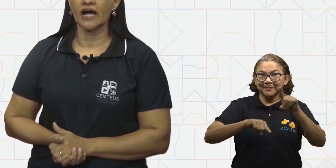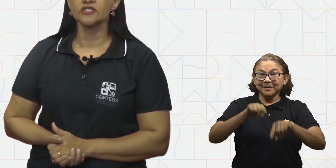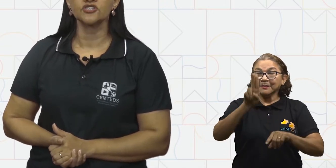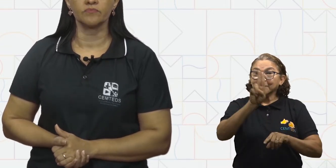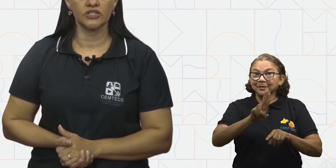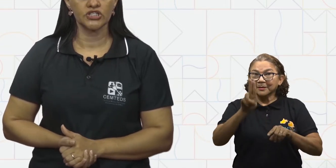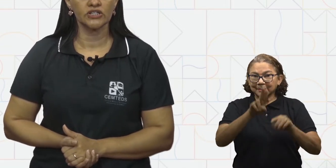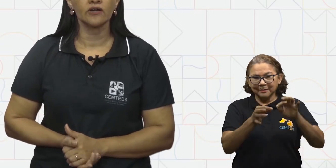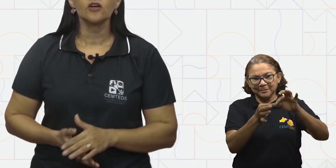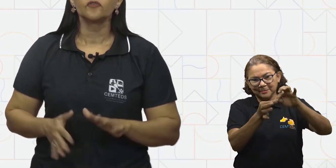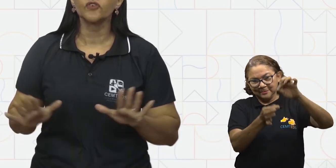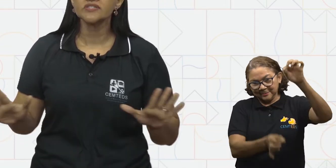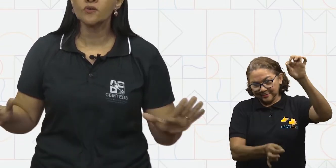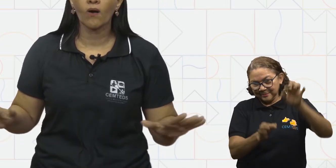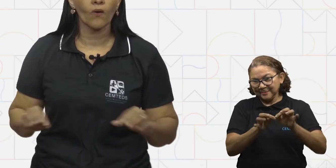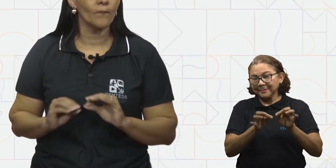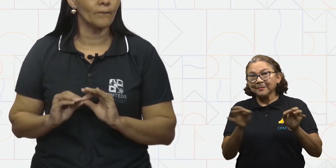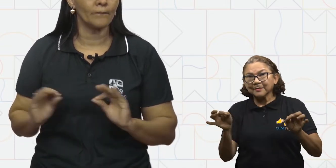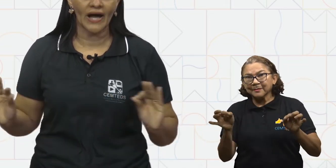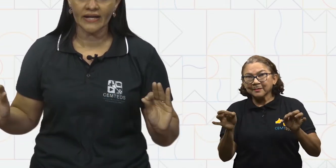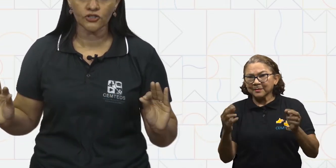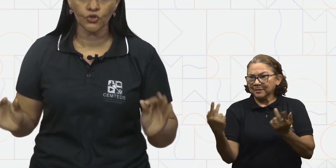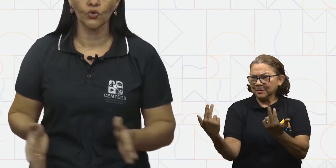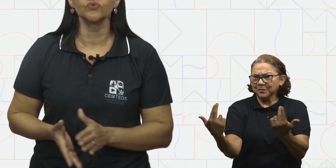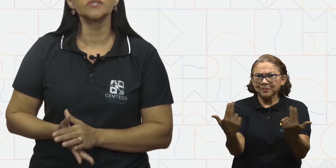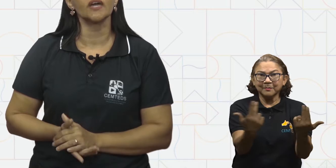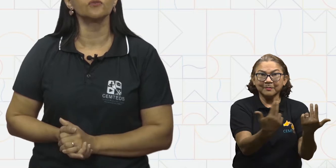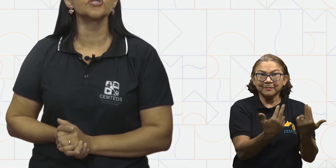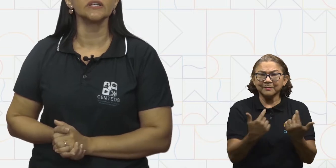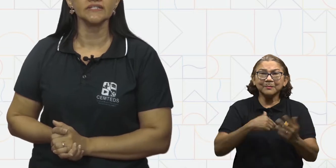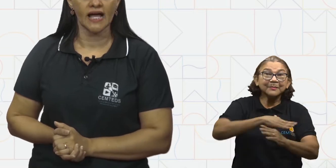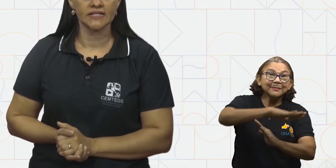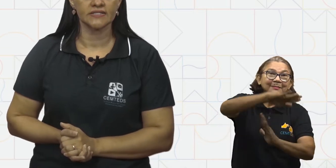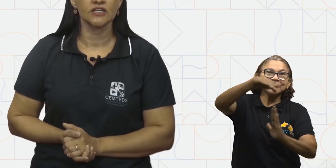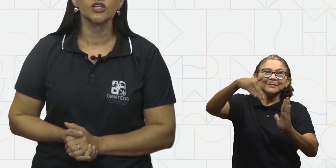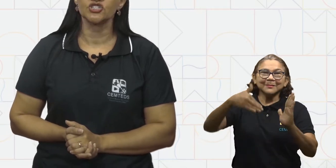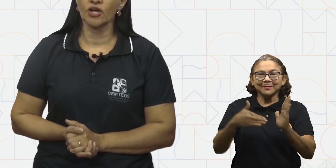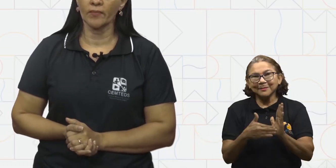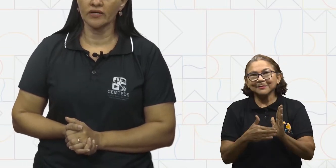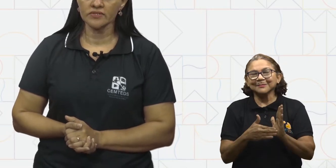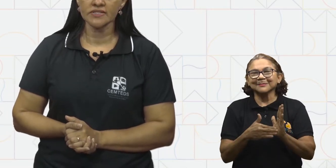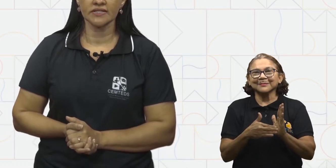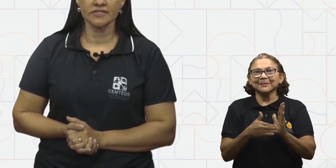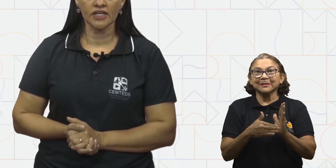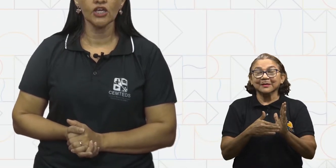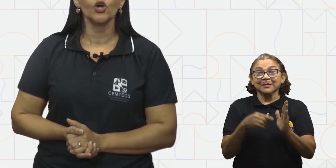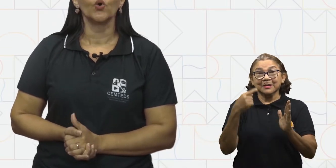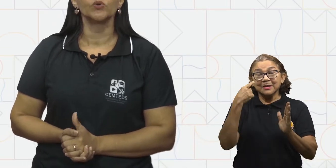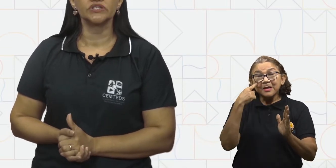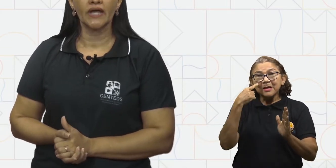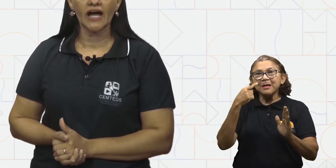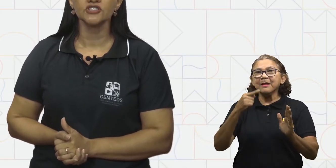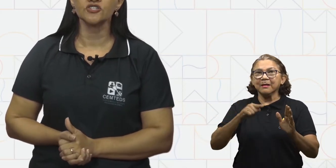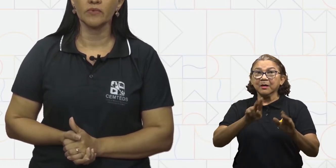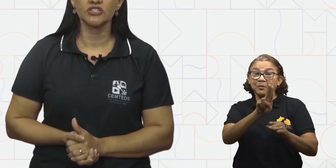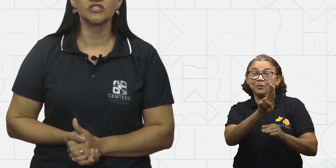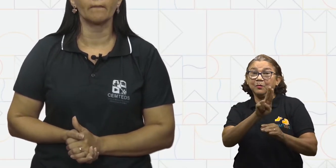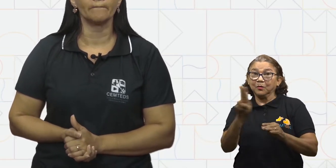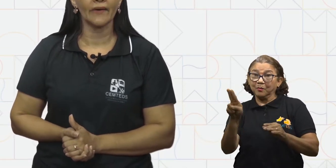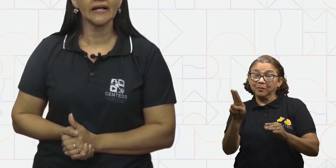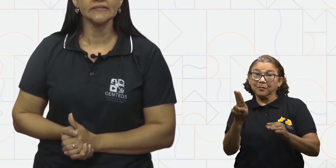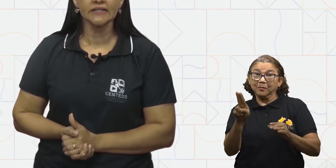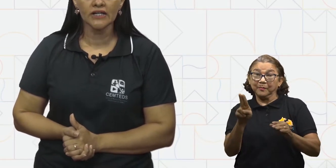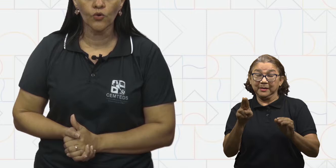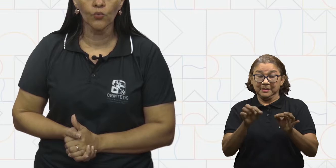que a unidade de medida fosse igual para todos que a utilizassem, chamando-se assim unidade de